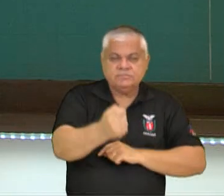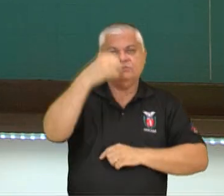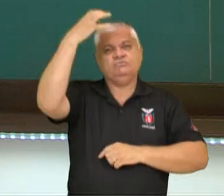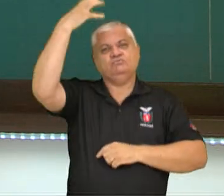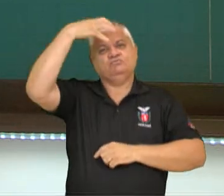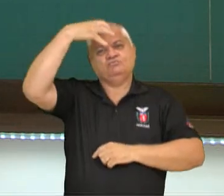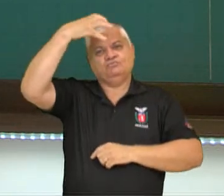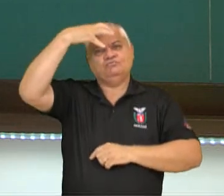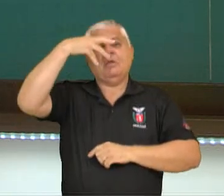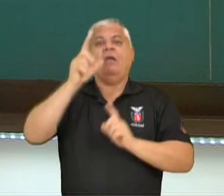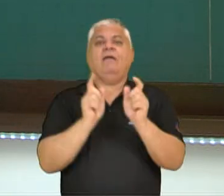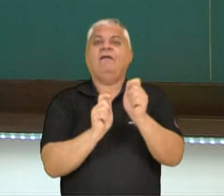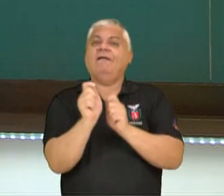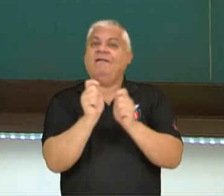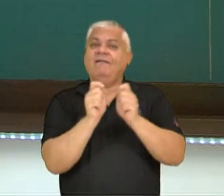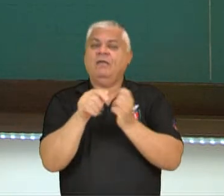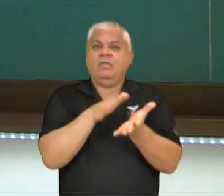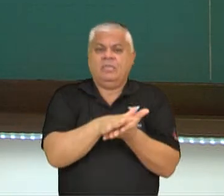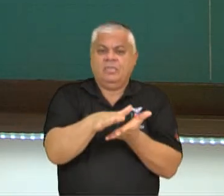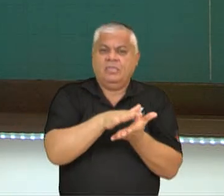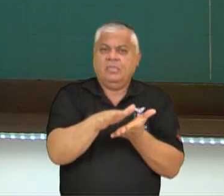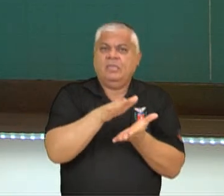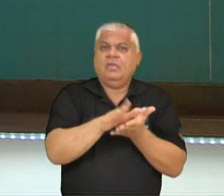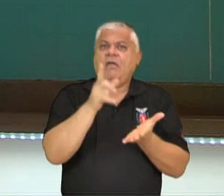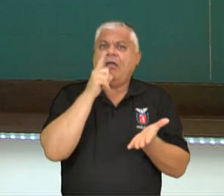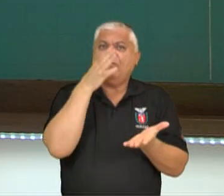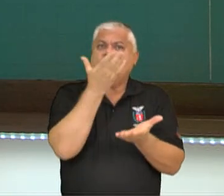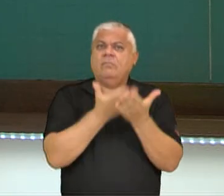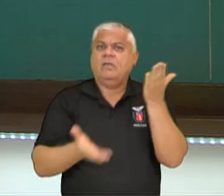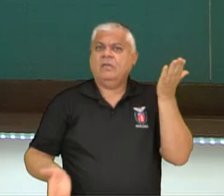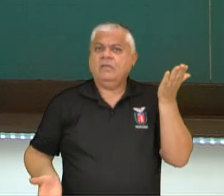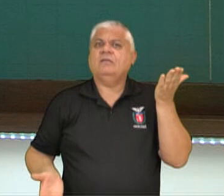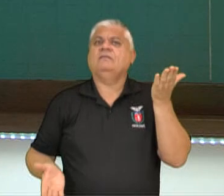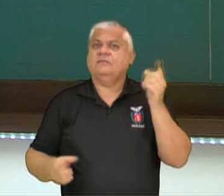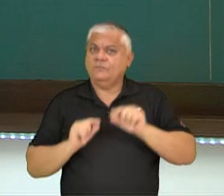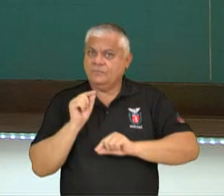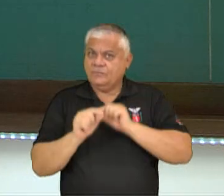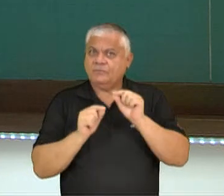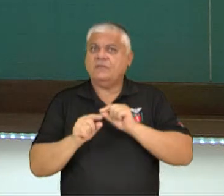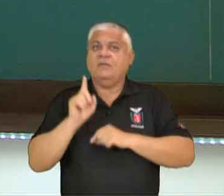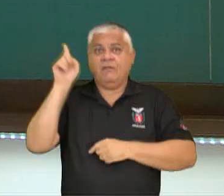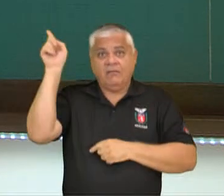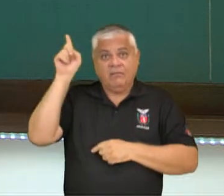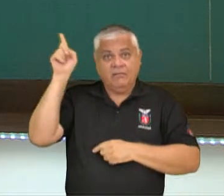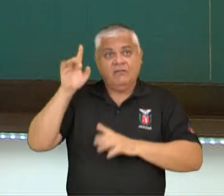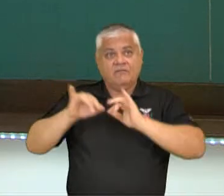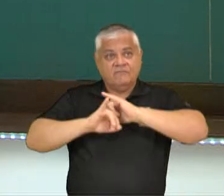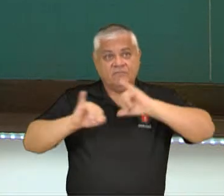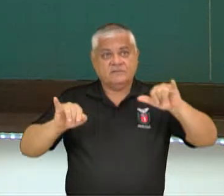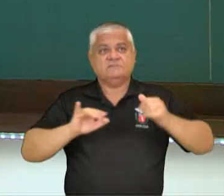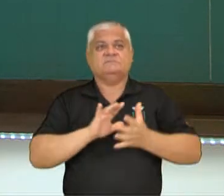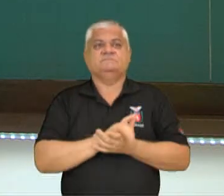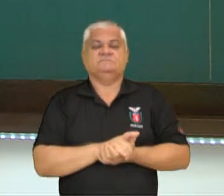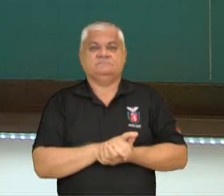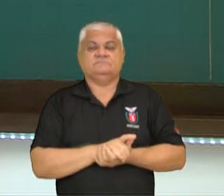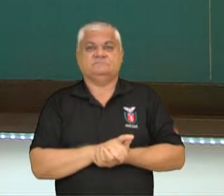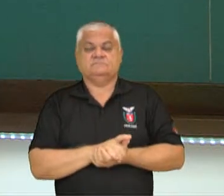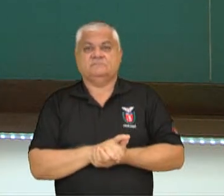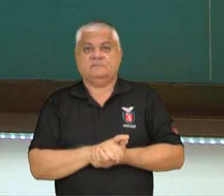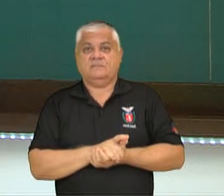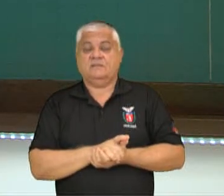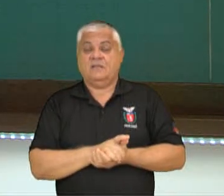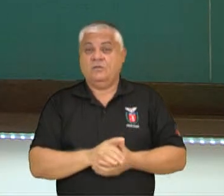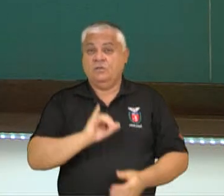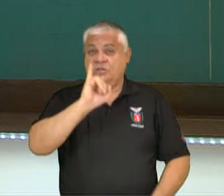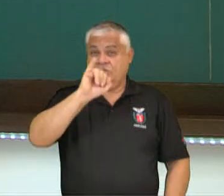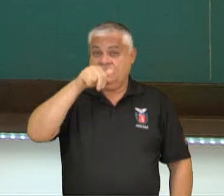Porque olha a quantidade excessiva de água que nós estamos gastando de acordo com esse infográfico. Então, o infográfico é uma